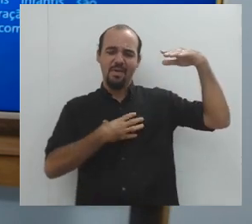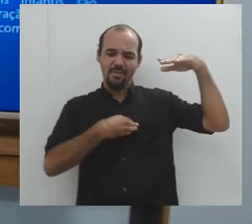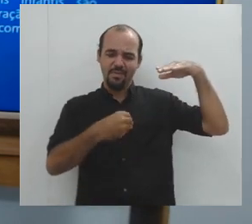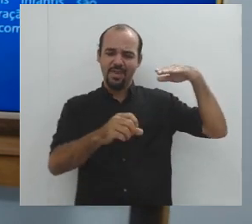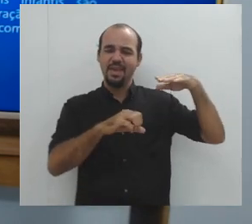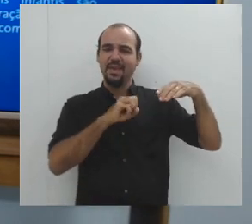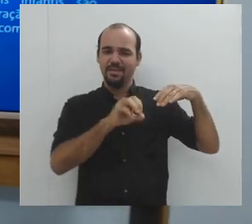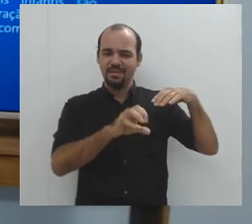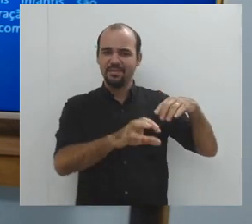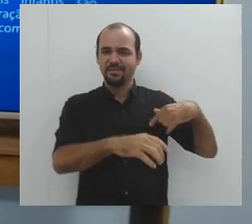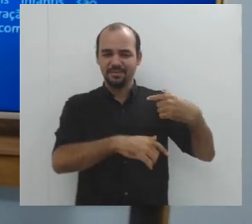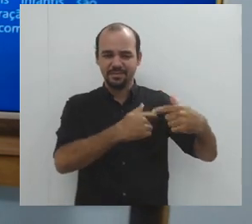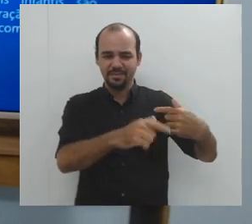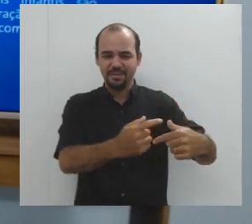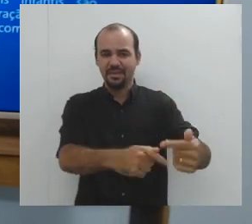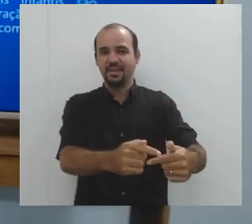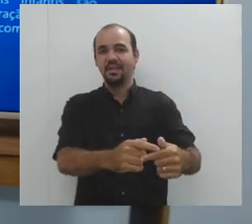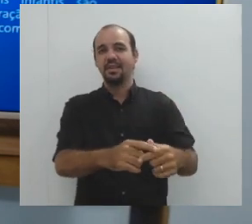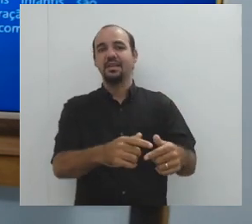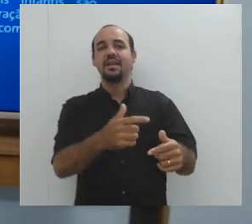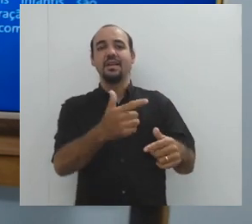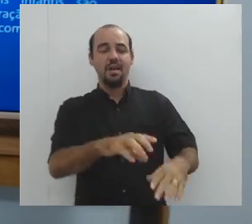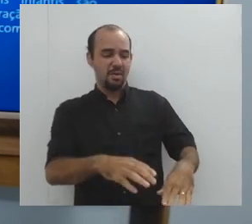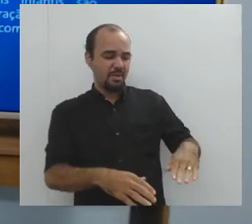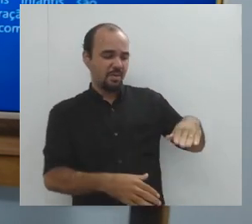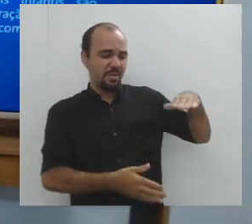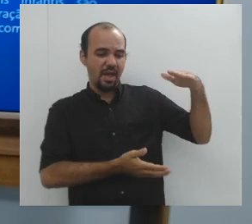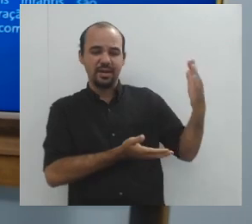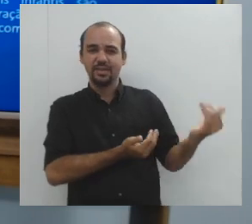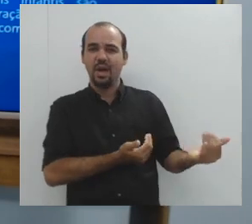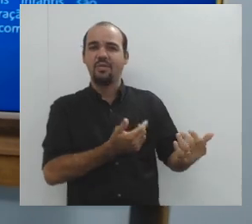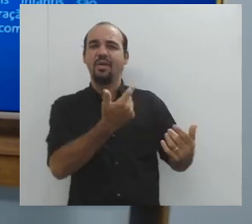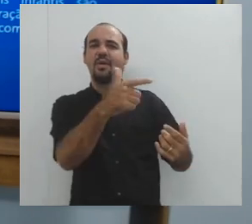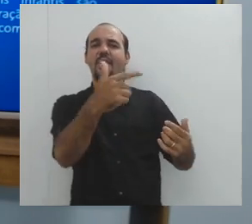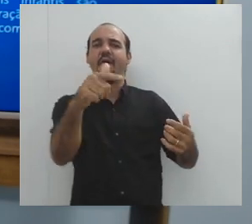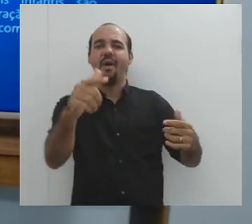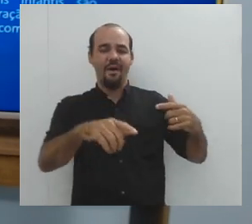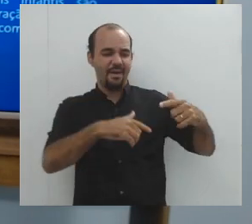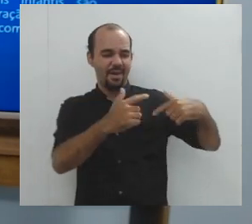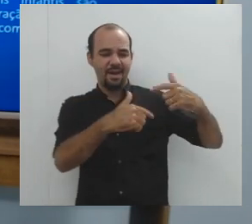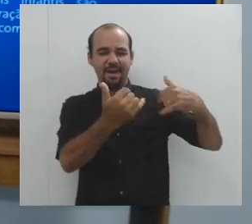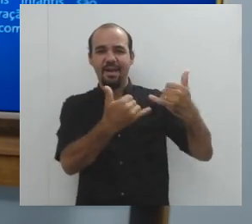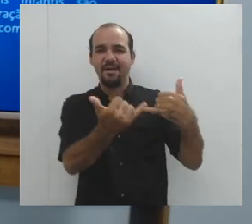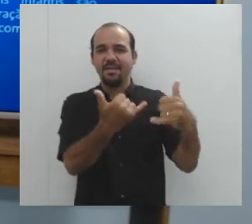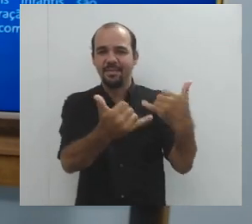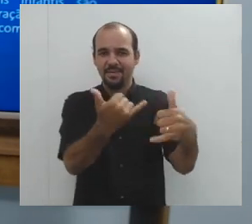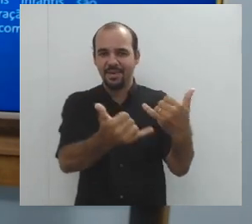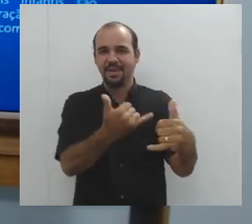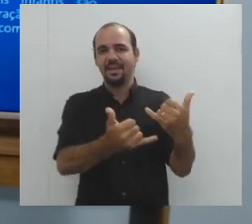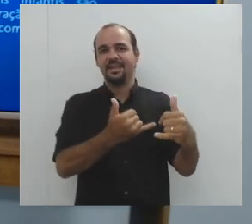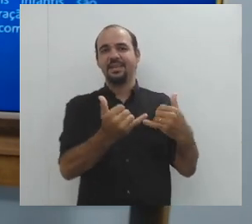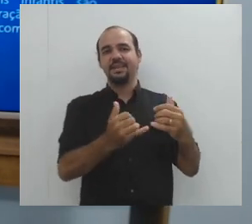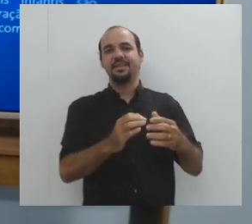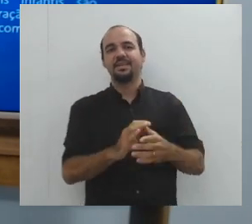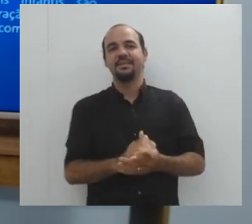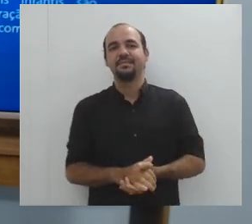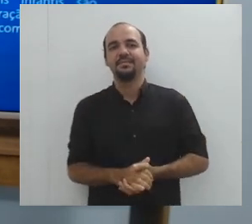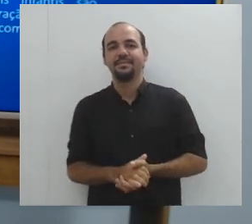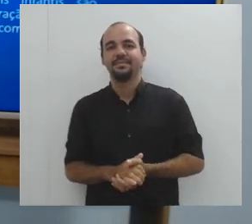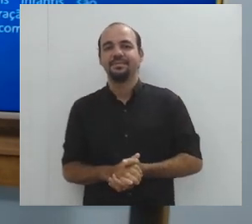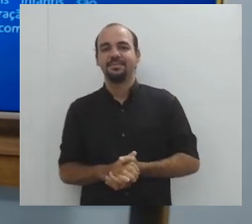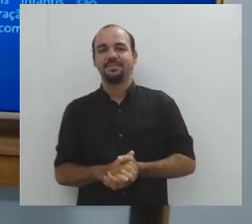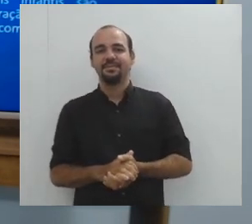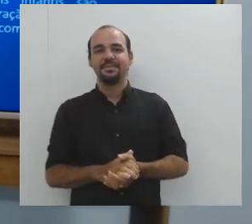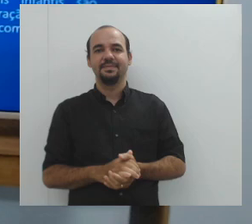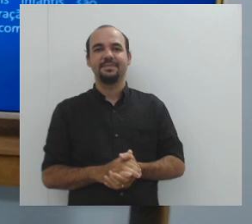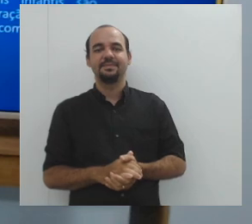de faixa e aprendendo a brincadeira do mais velho, e depois ela também vai reproduzir e replicar isso, ensinando aos